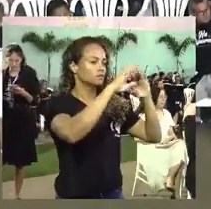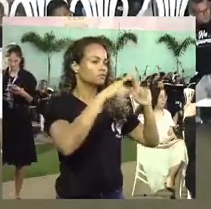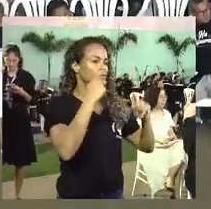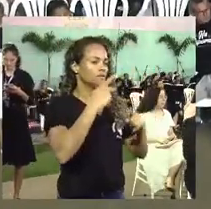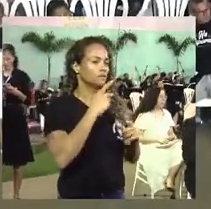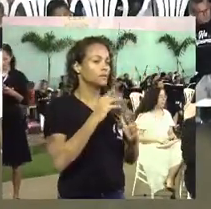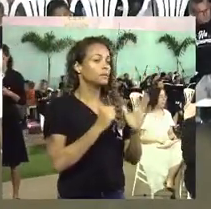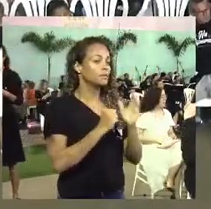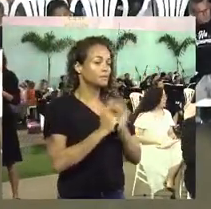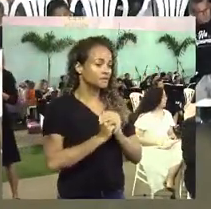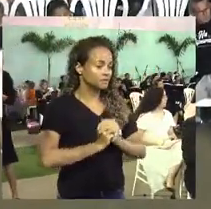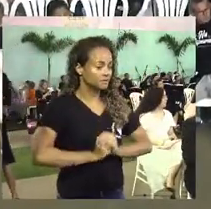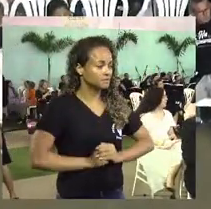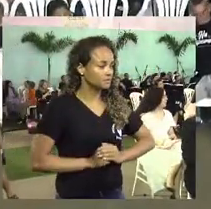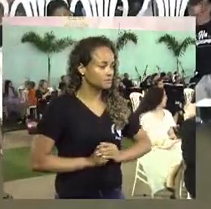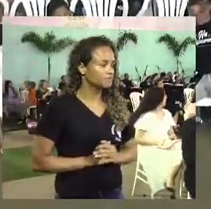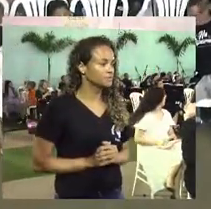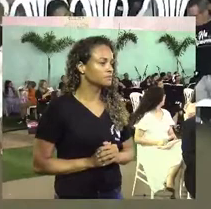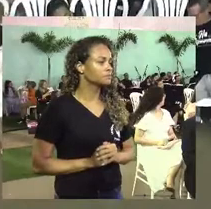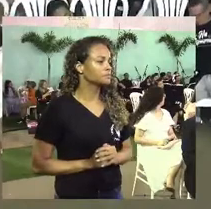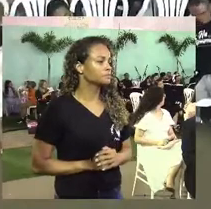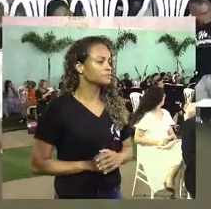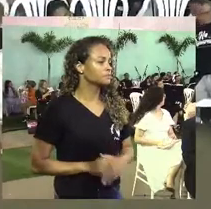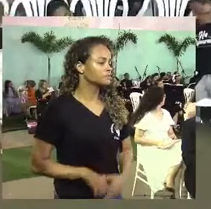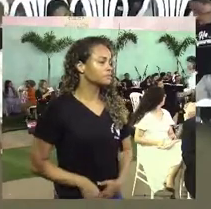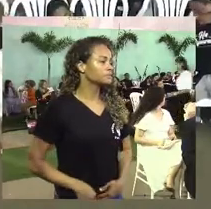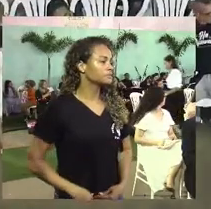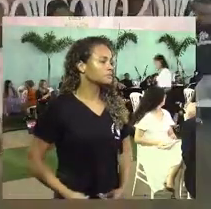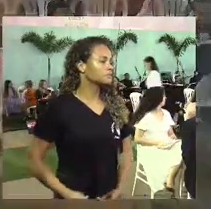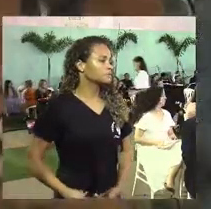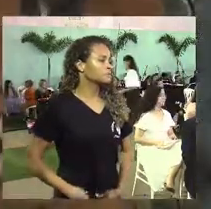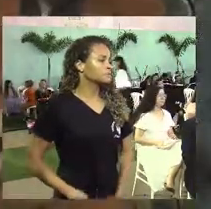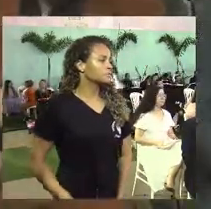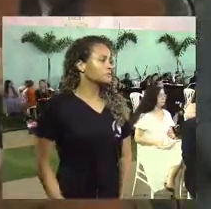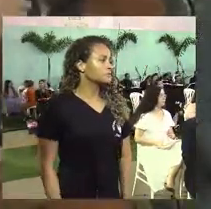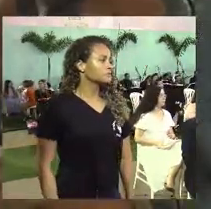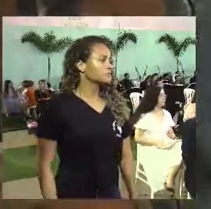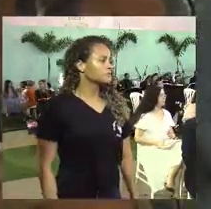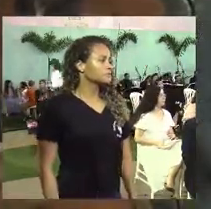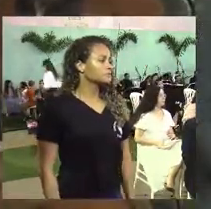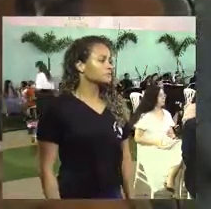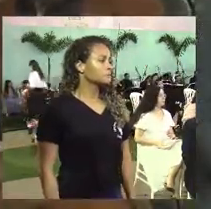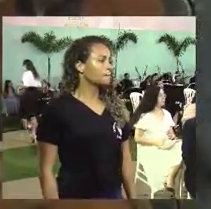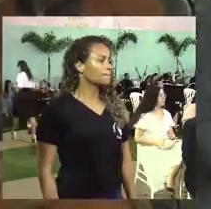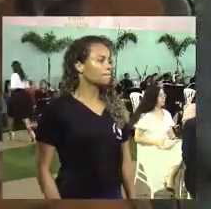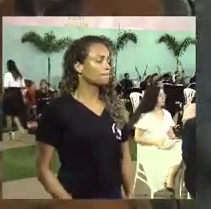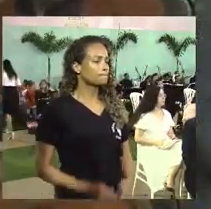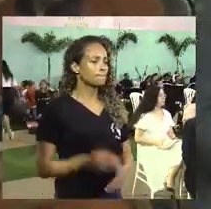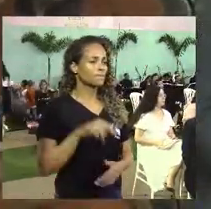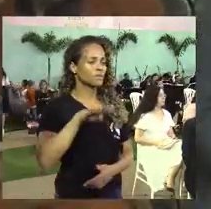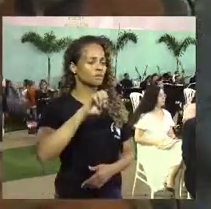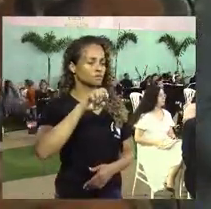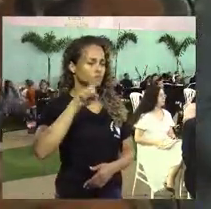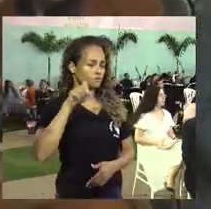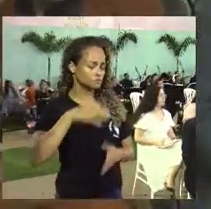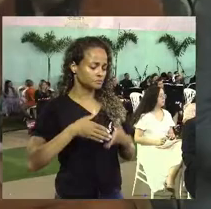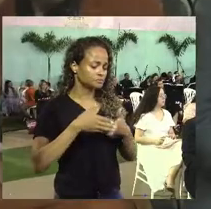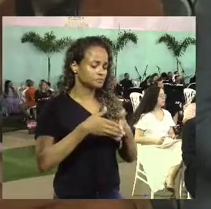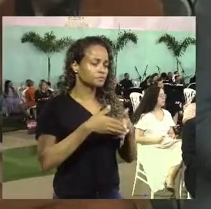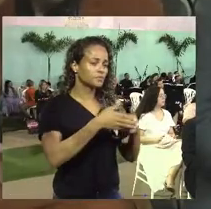coloca ele para sentar por favor para continuar ouvindo a palavra do senhor não é tinha mensagem